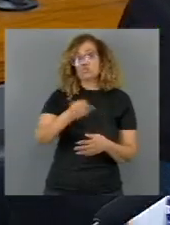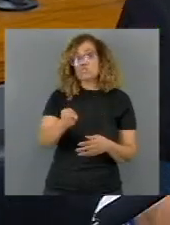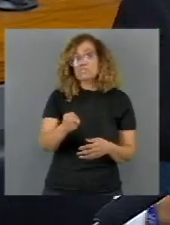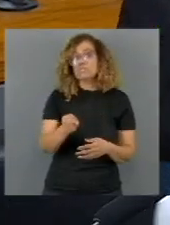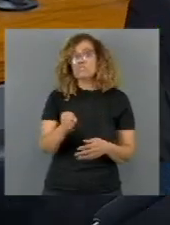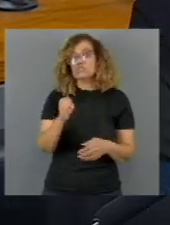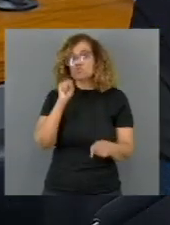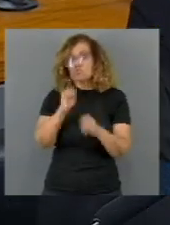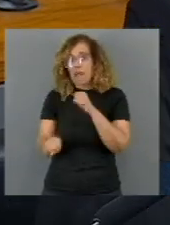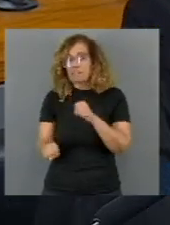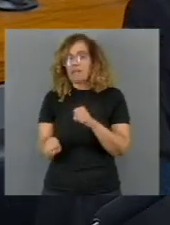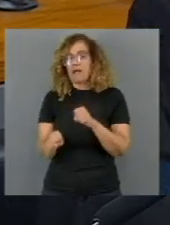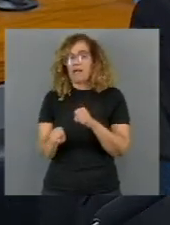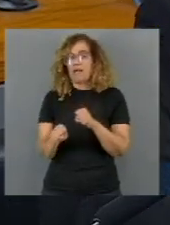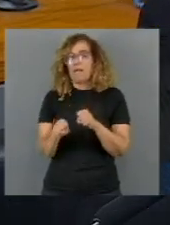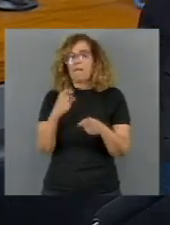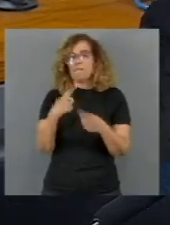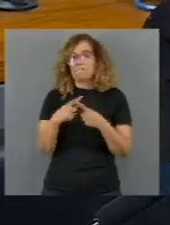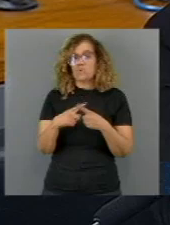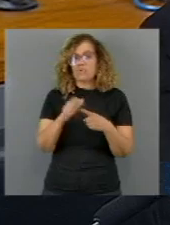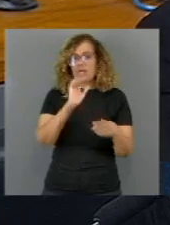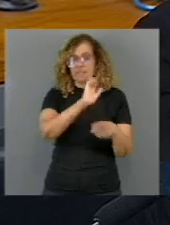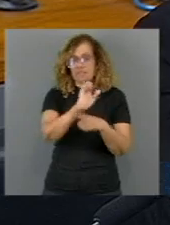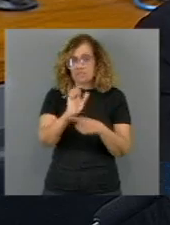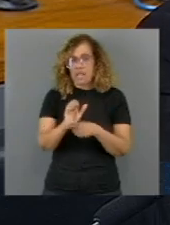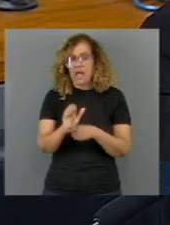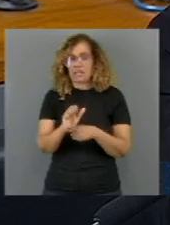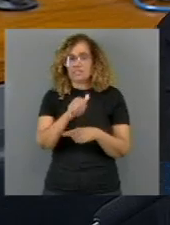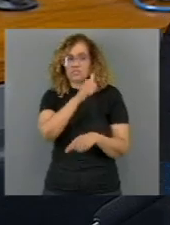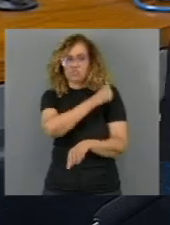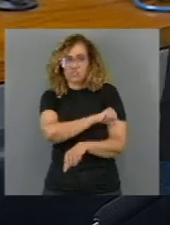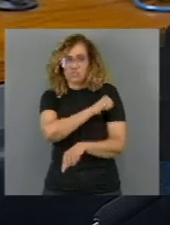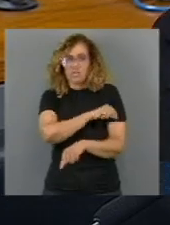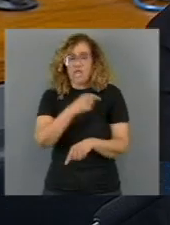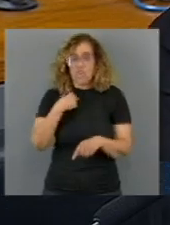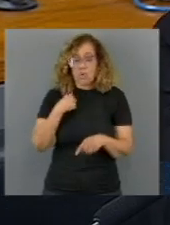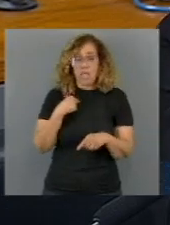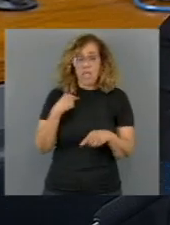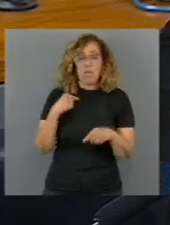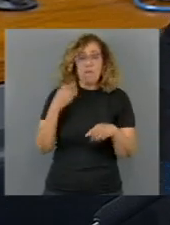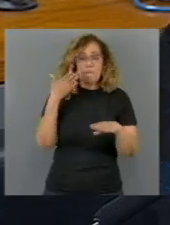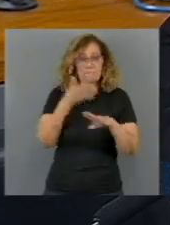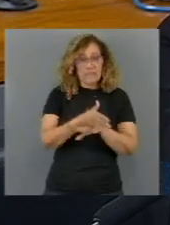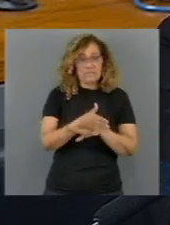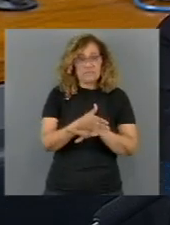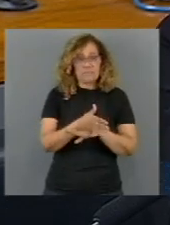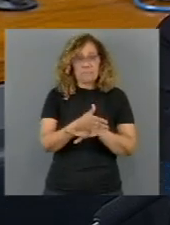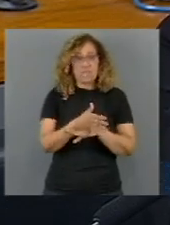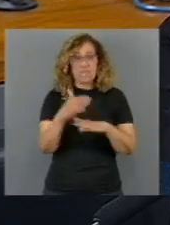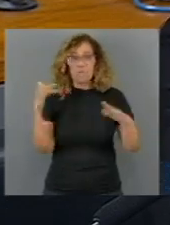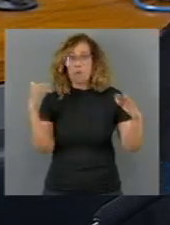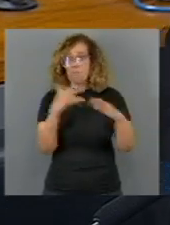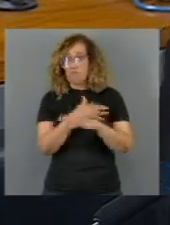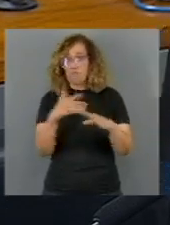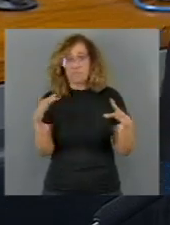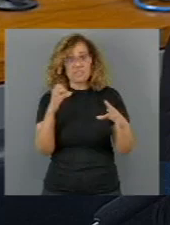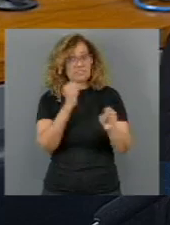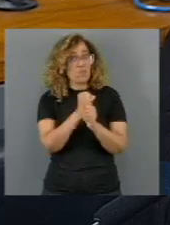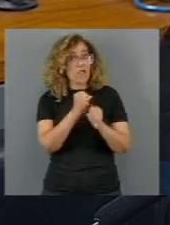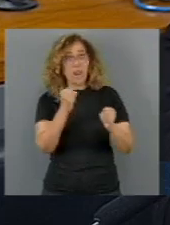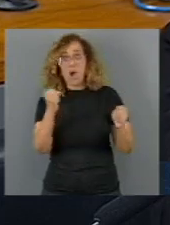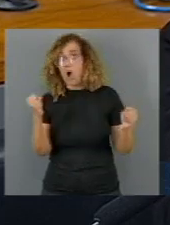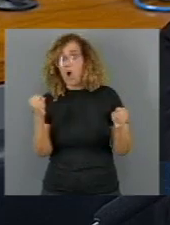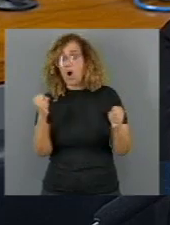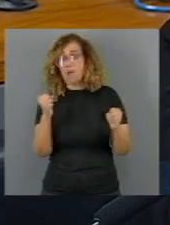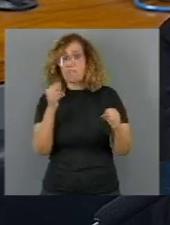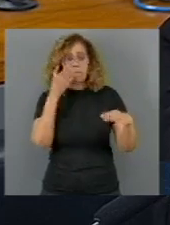orgulho, porque enquanto eu era deputado estadual no Rio de Janeiro ainda, eu participei de uma mobilização gigante no Rio de Janeiro, uma grande mobilização, que eu fui em